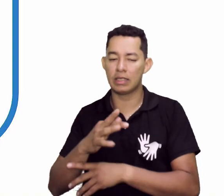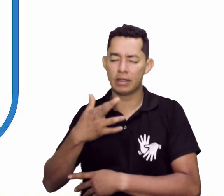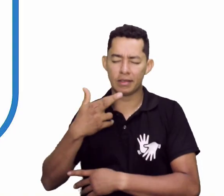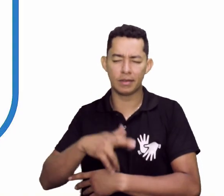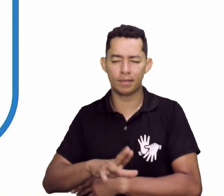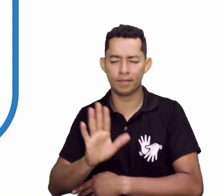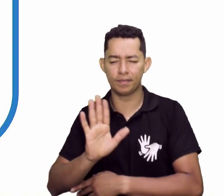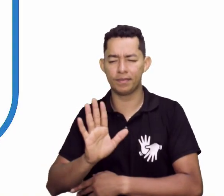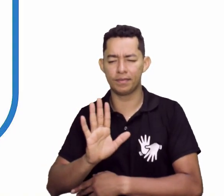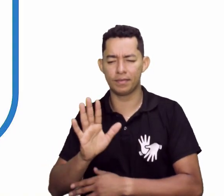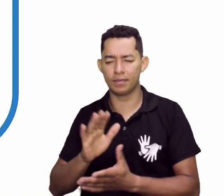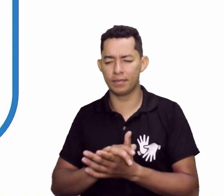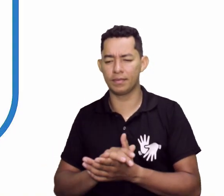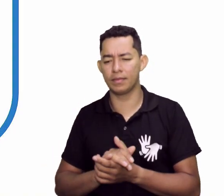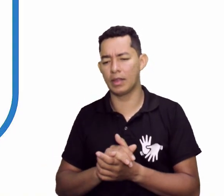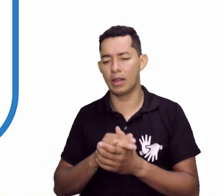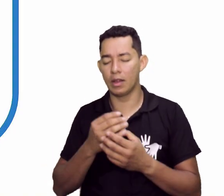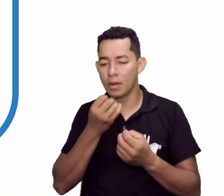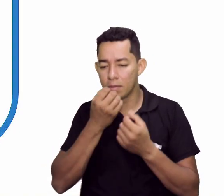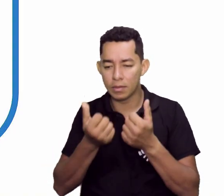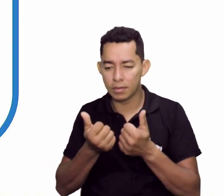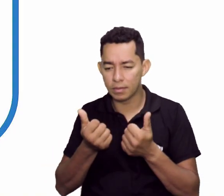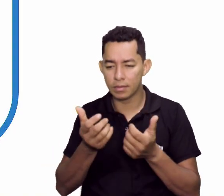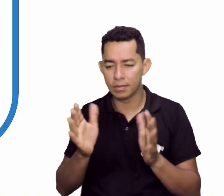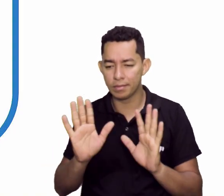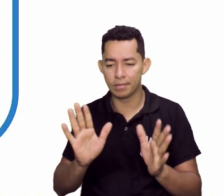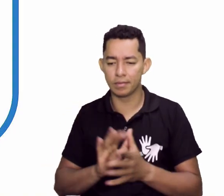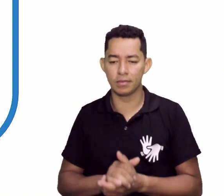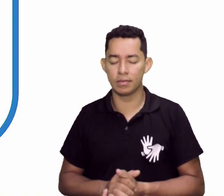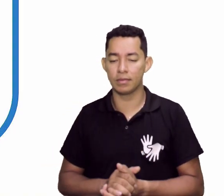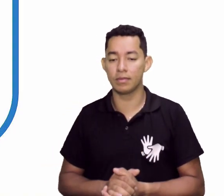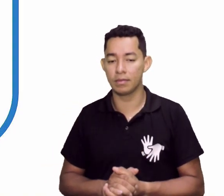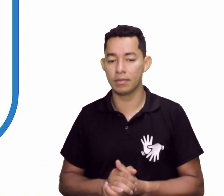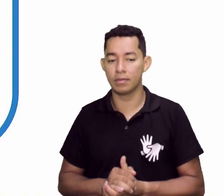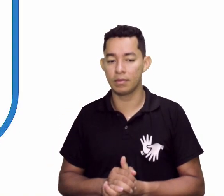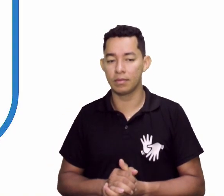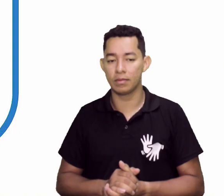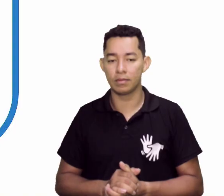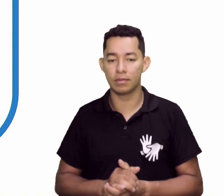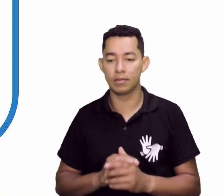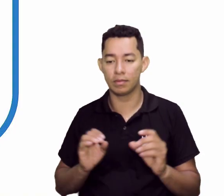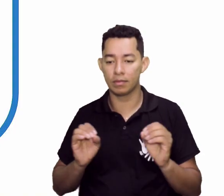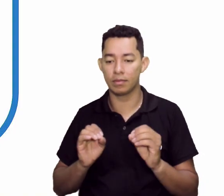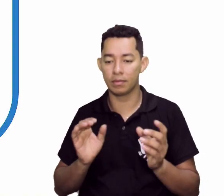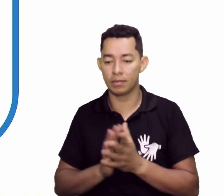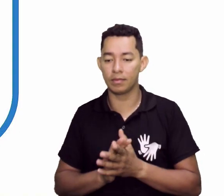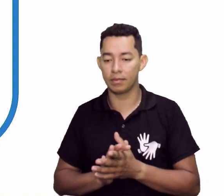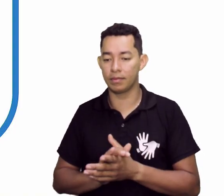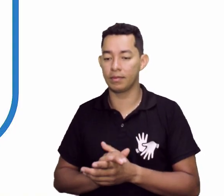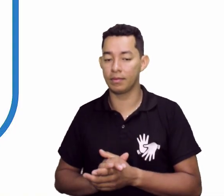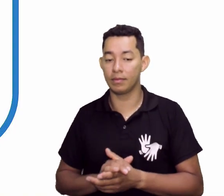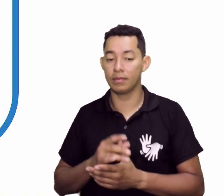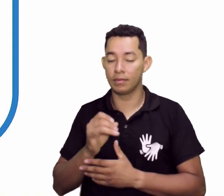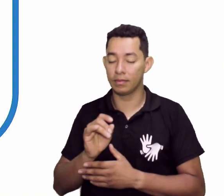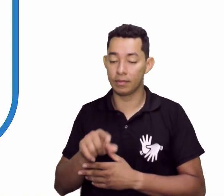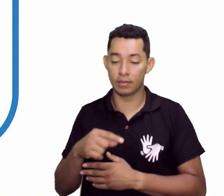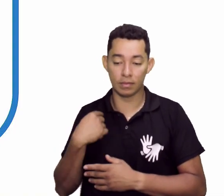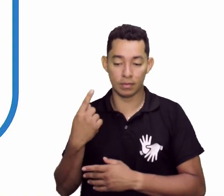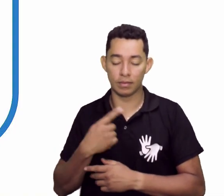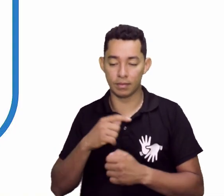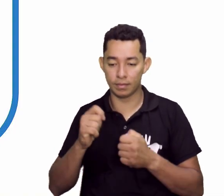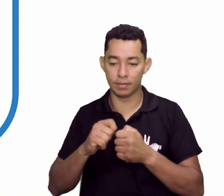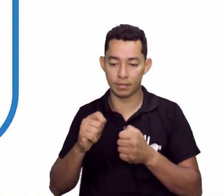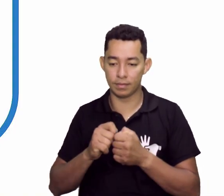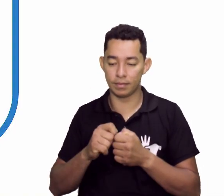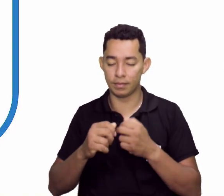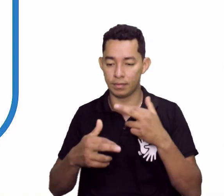recuperação, um negócio tão legal, a arte é tão legal, né? Nada disso, mas quem ficar, a gente faz uma recuperação aí,